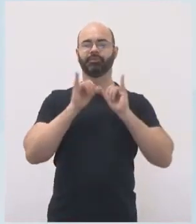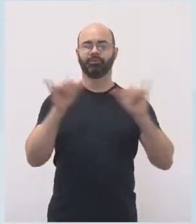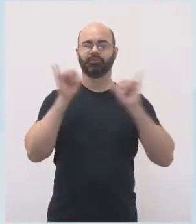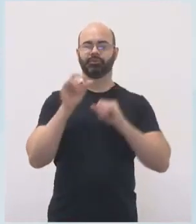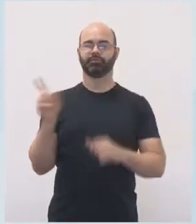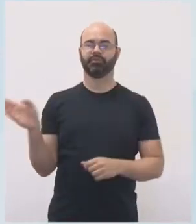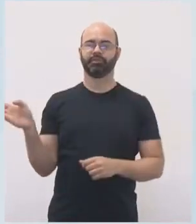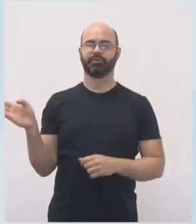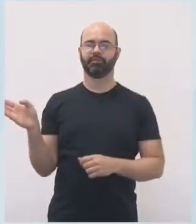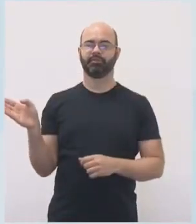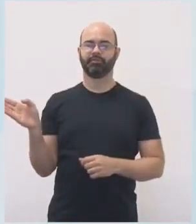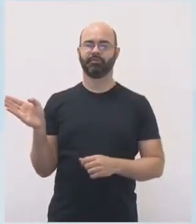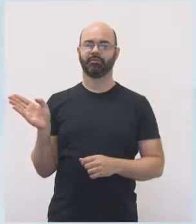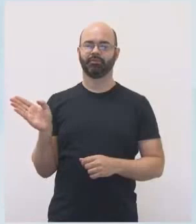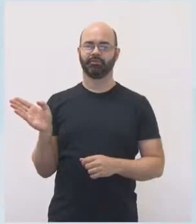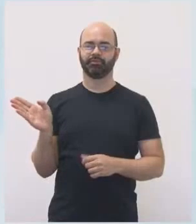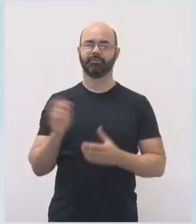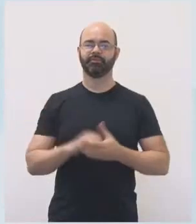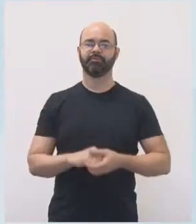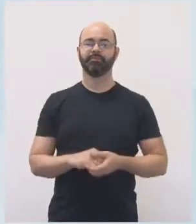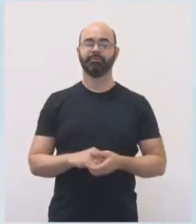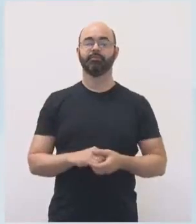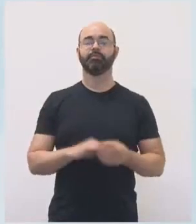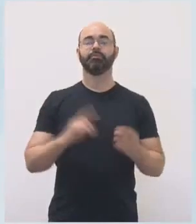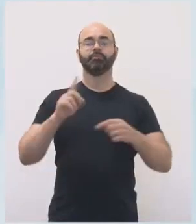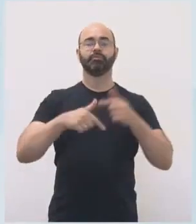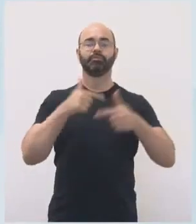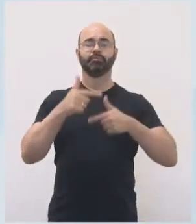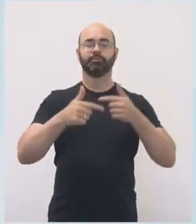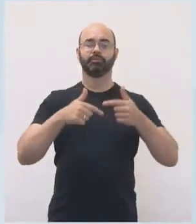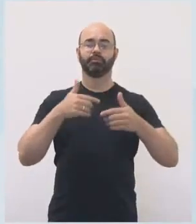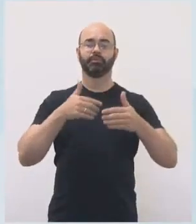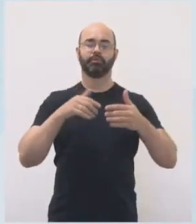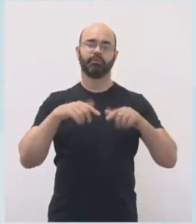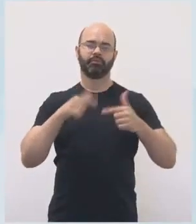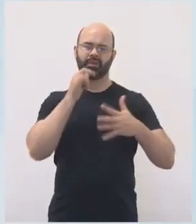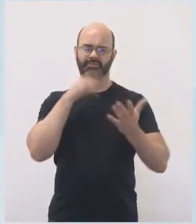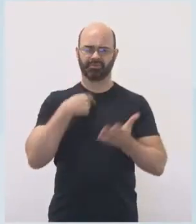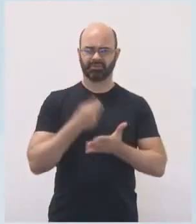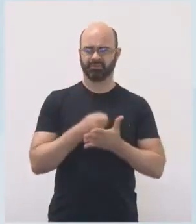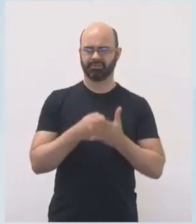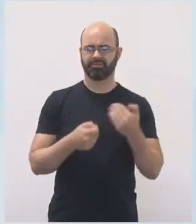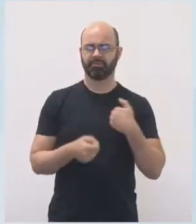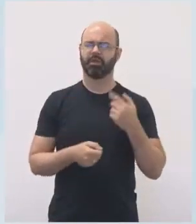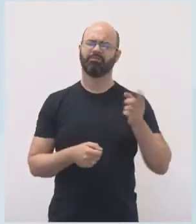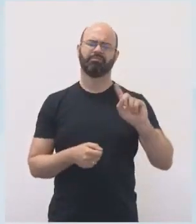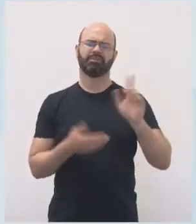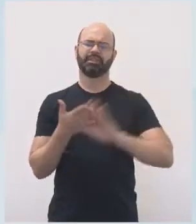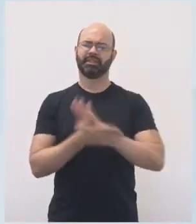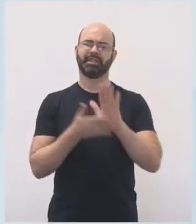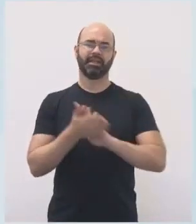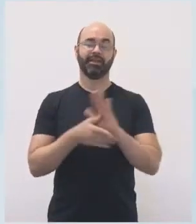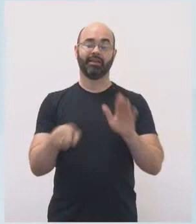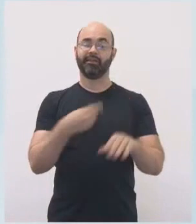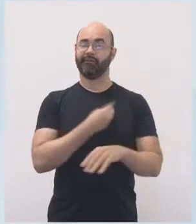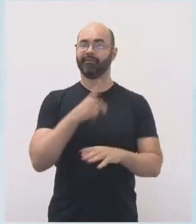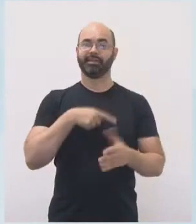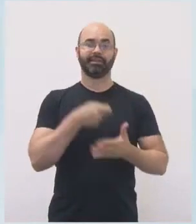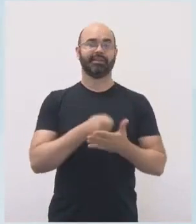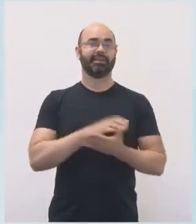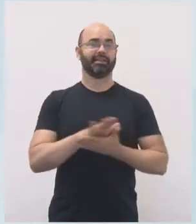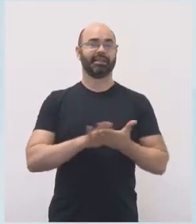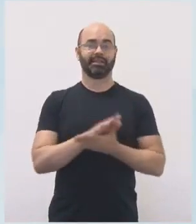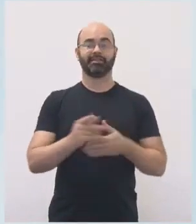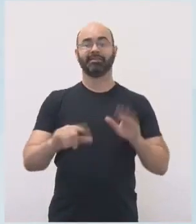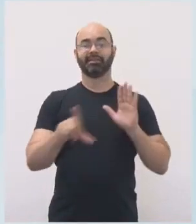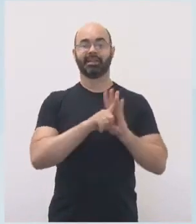uma divulgação, e é o tempo para vocês poderem desenvolver. Ah, mas eu sou obrigado? Não, gente, ninguém é obrigado a nada nessa vida, a não ser sob pena da